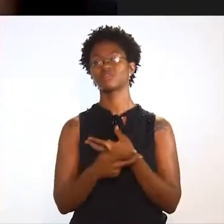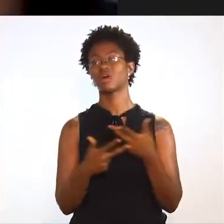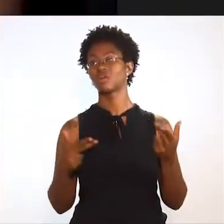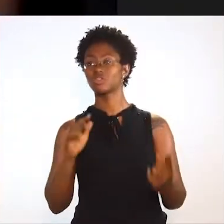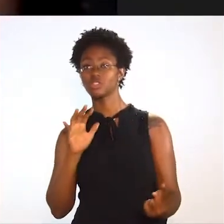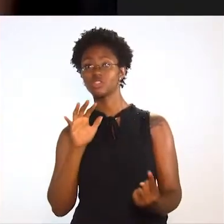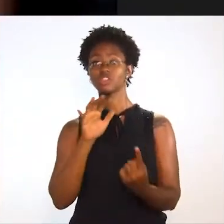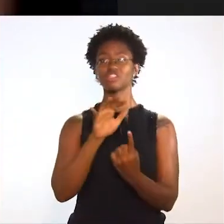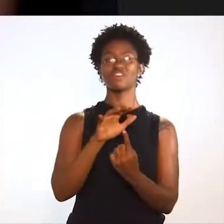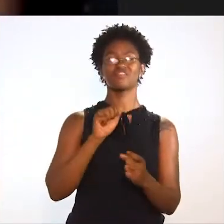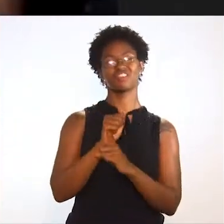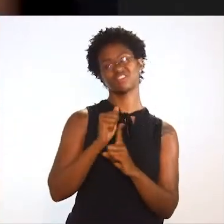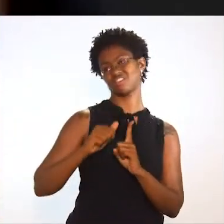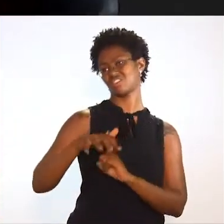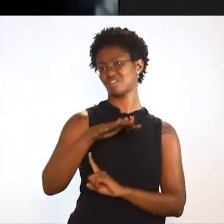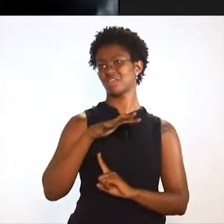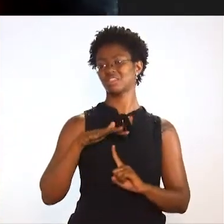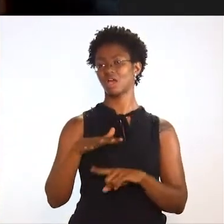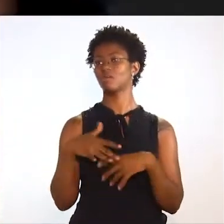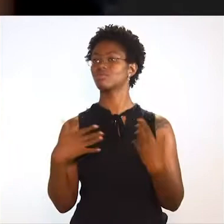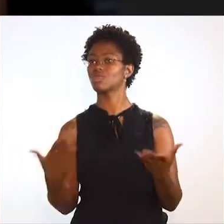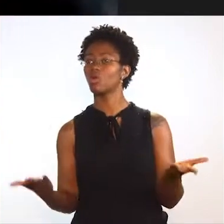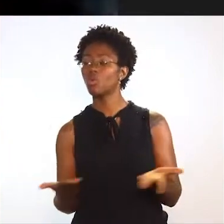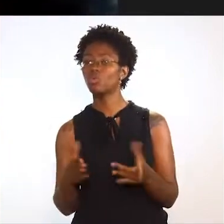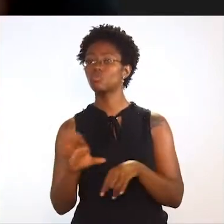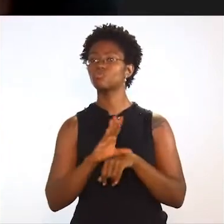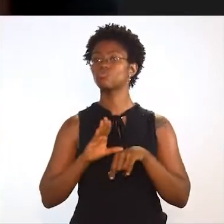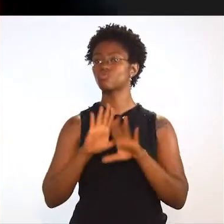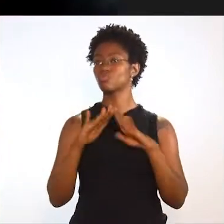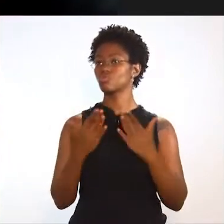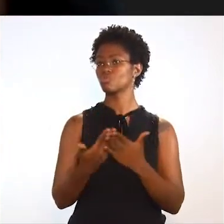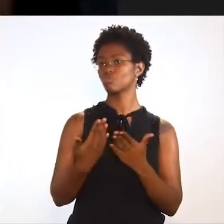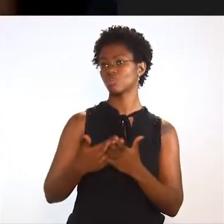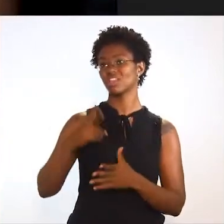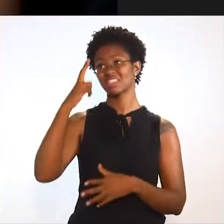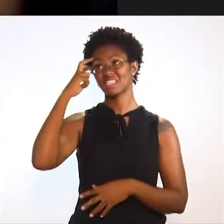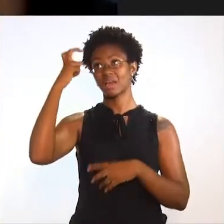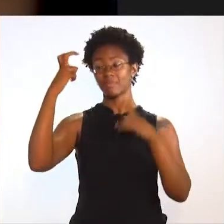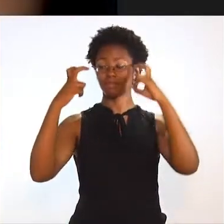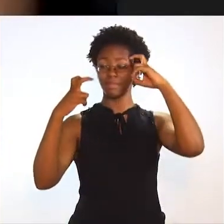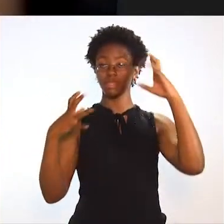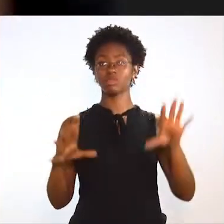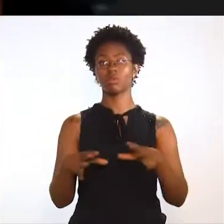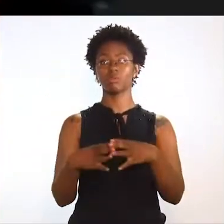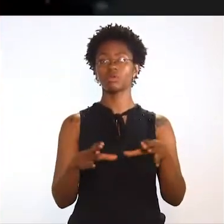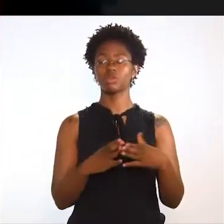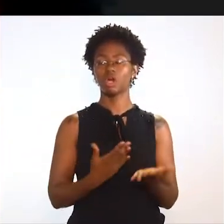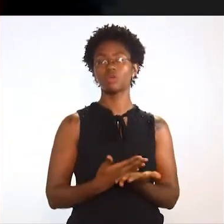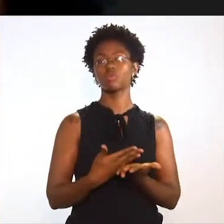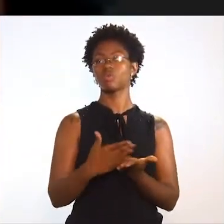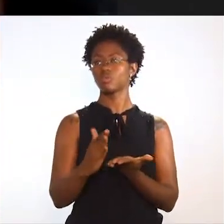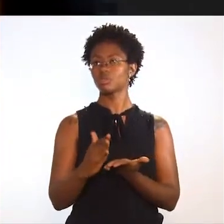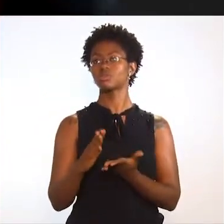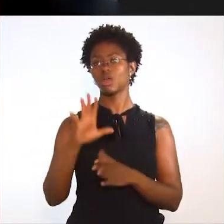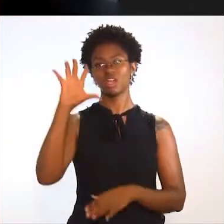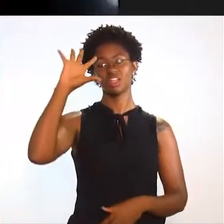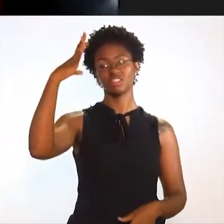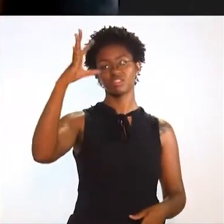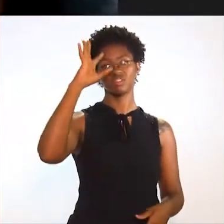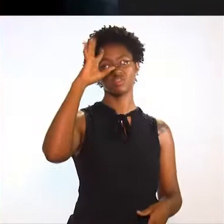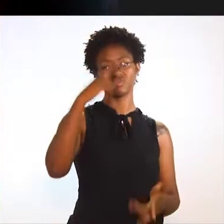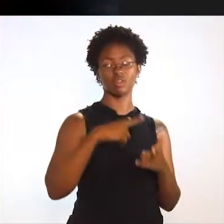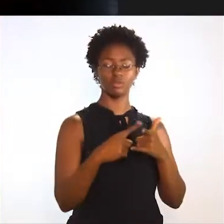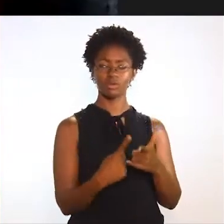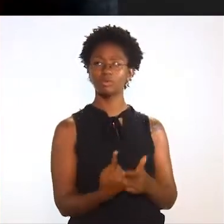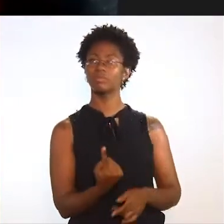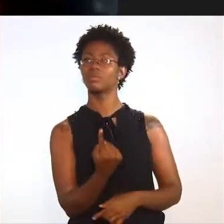de impacto social. Então, hoje, o curso Escola Saberes Comunitários, ele começou